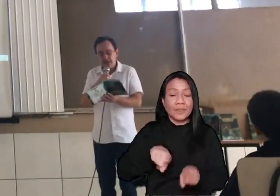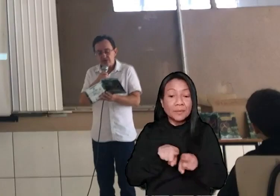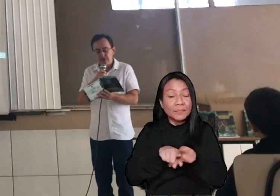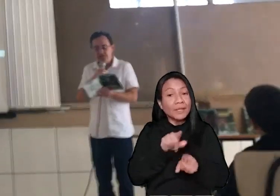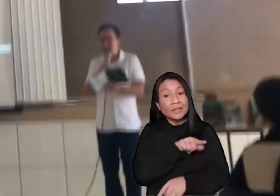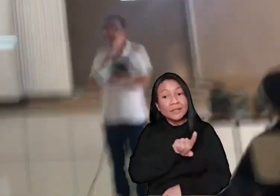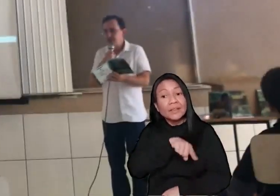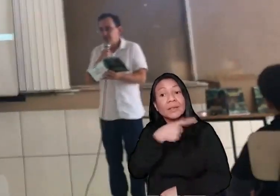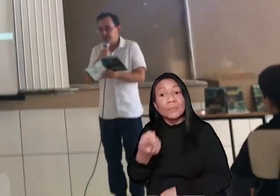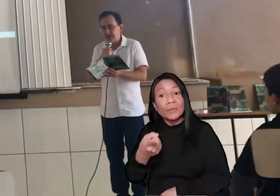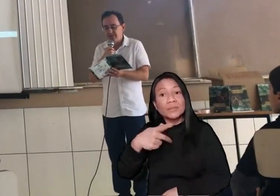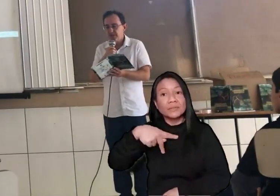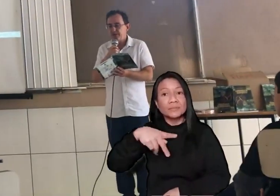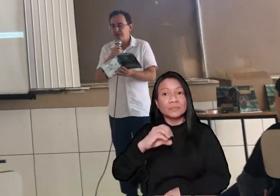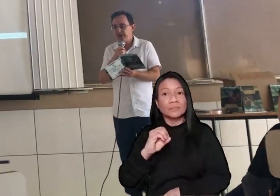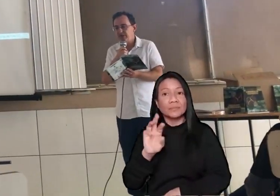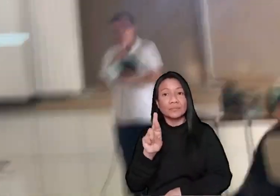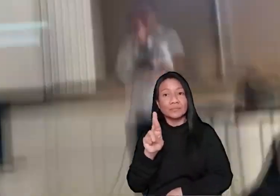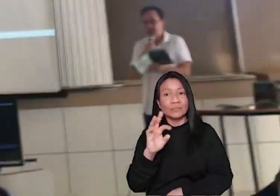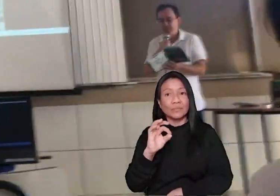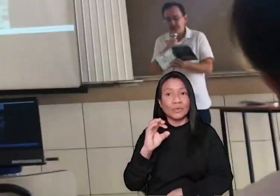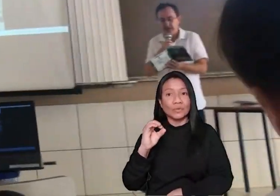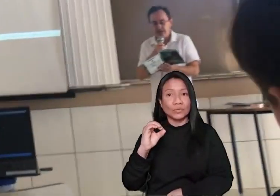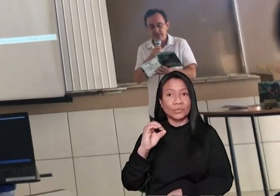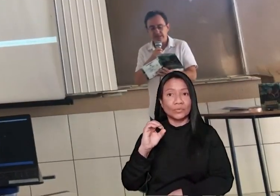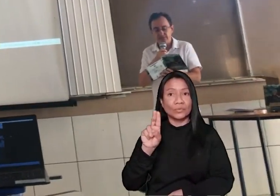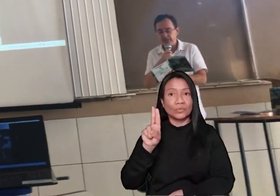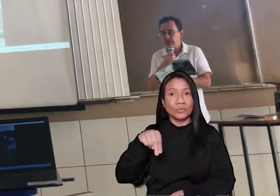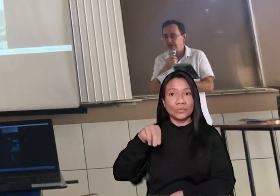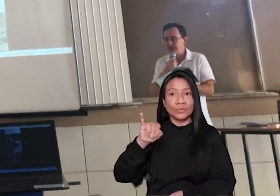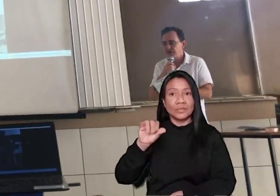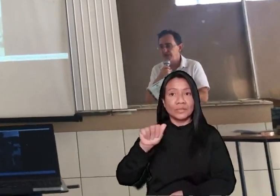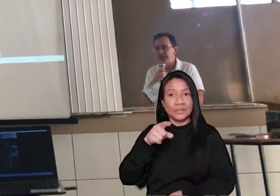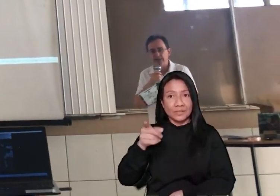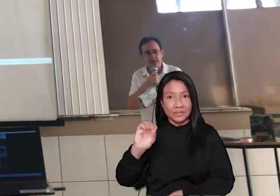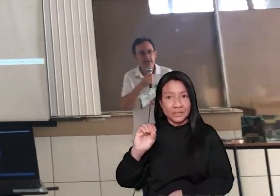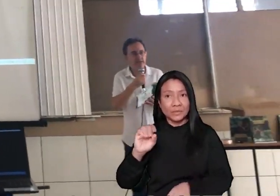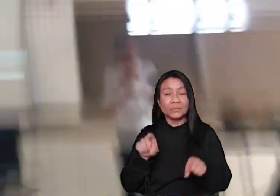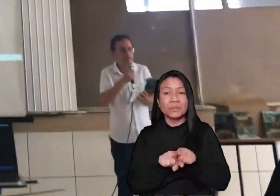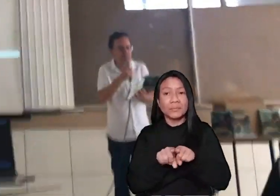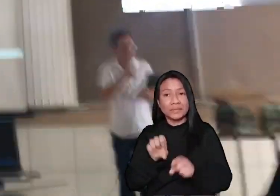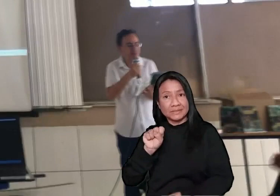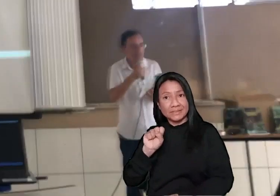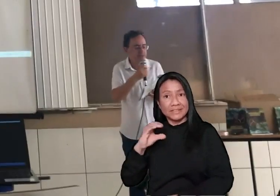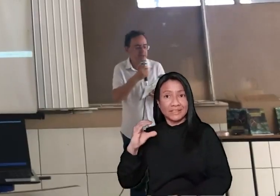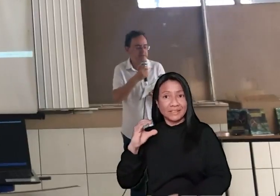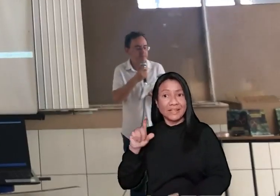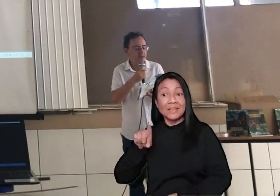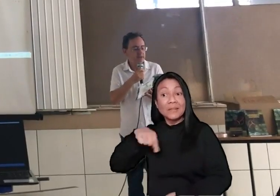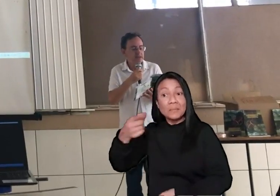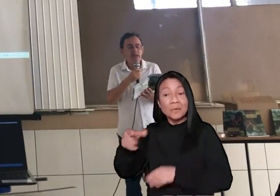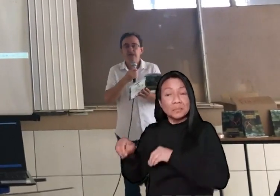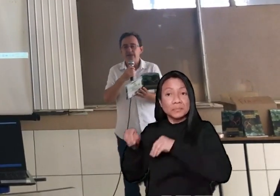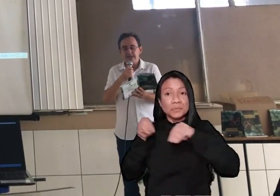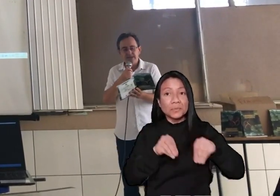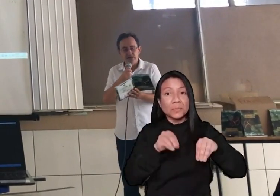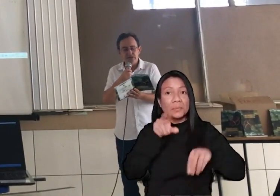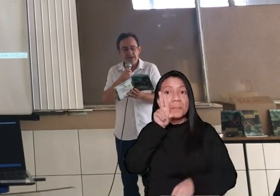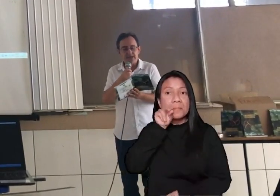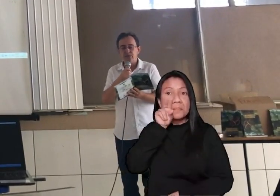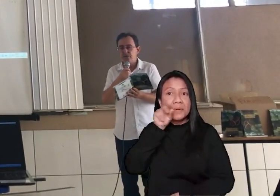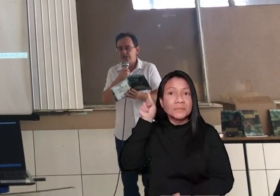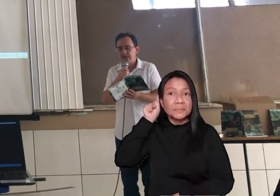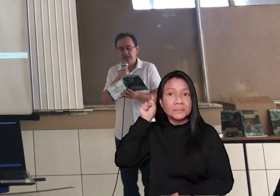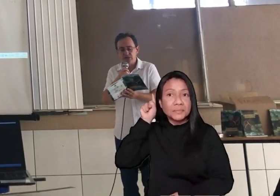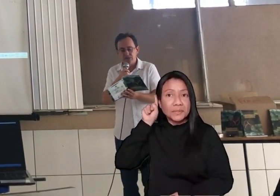Pato Branco e Francisco Beltrão. Mas Pato Branco era mais passagem, ele trabalhou efetivamente mais em Francisco Beltrão. Faleceu